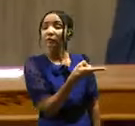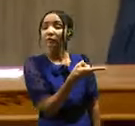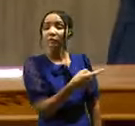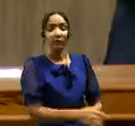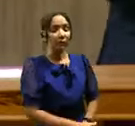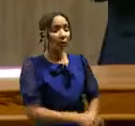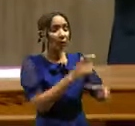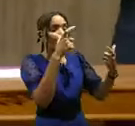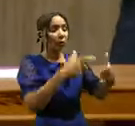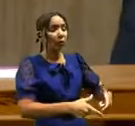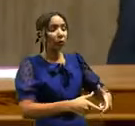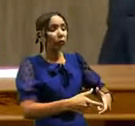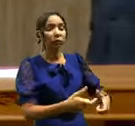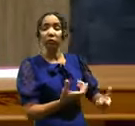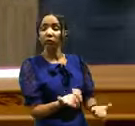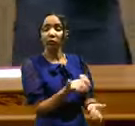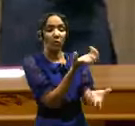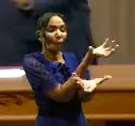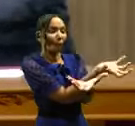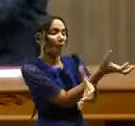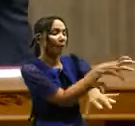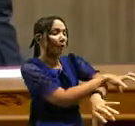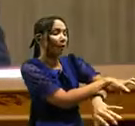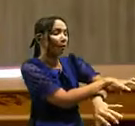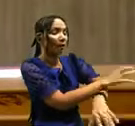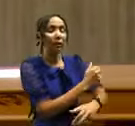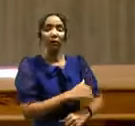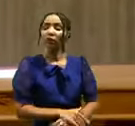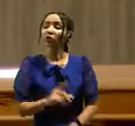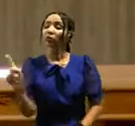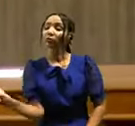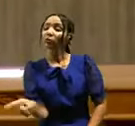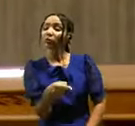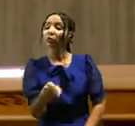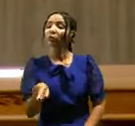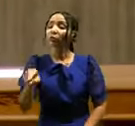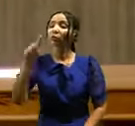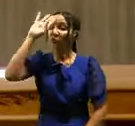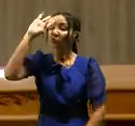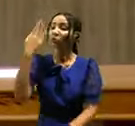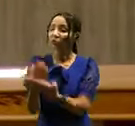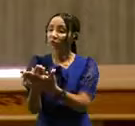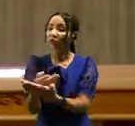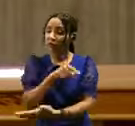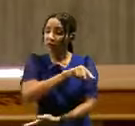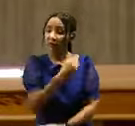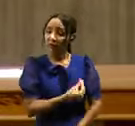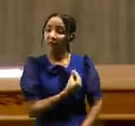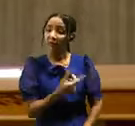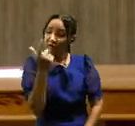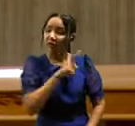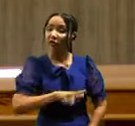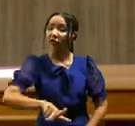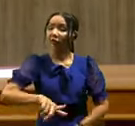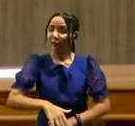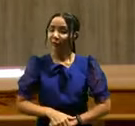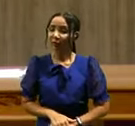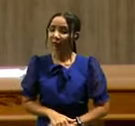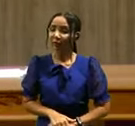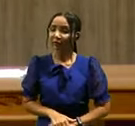o quê tu sabes então ele disse como tu sabes Aí depois ele disz como para